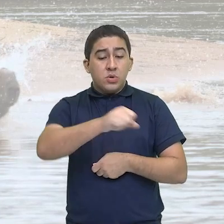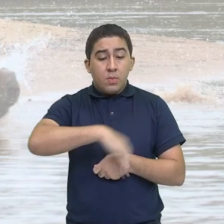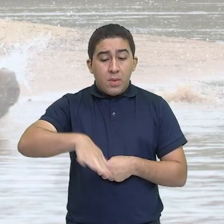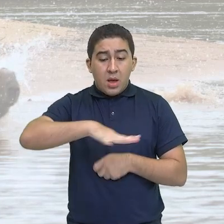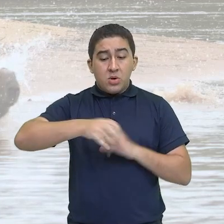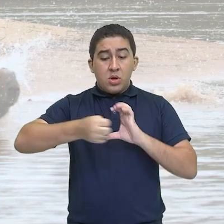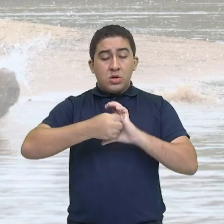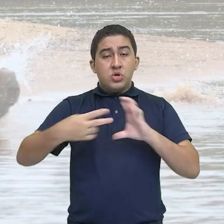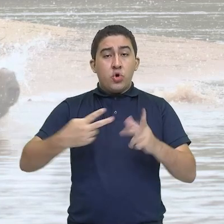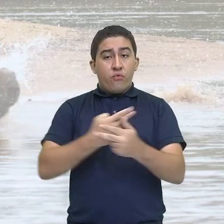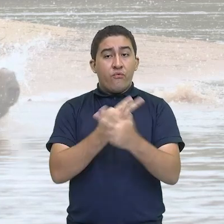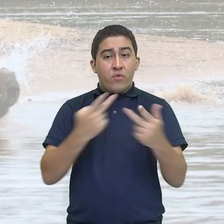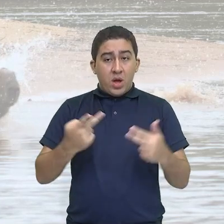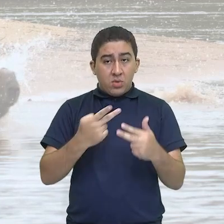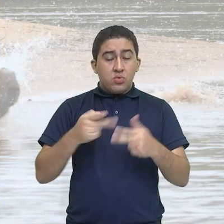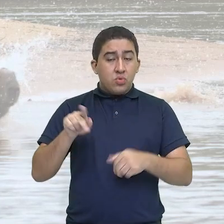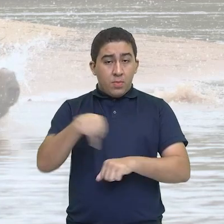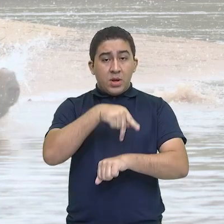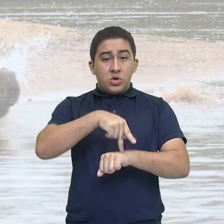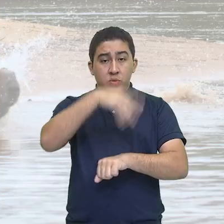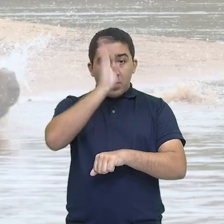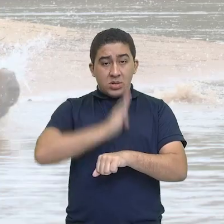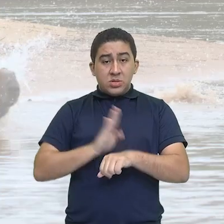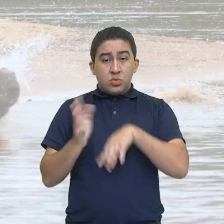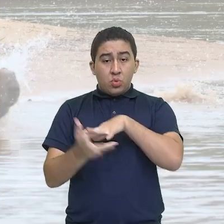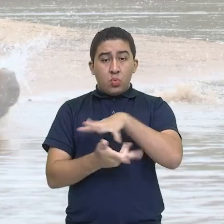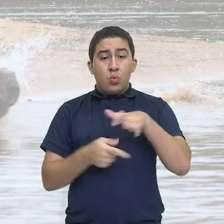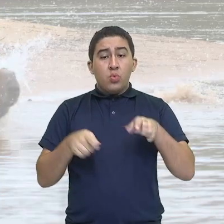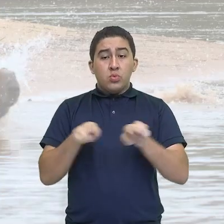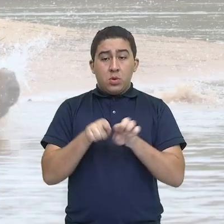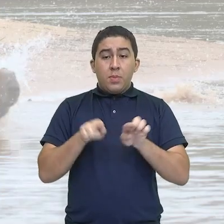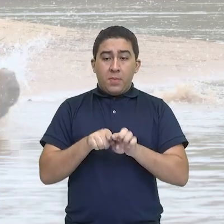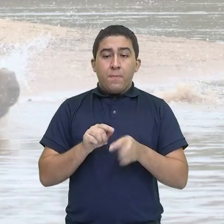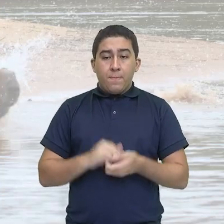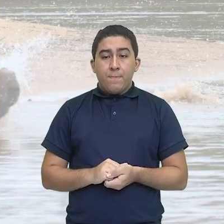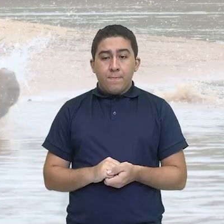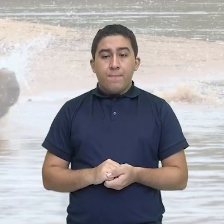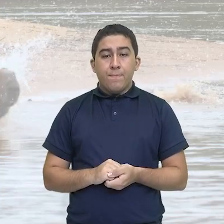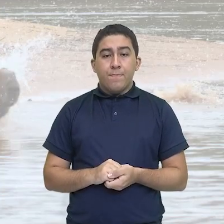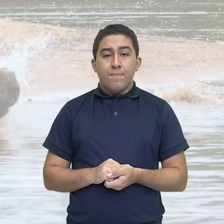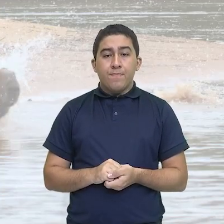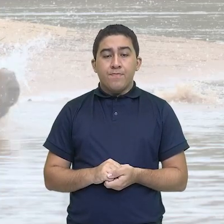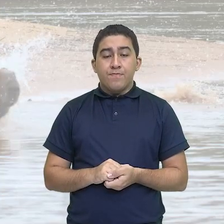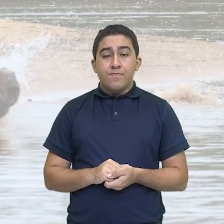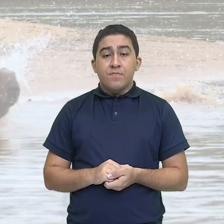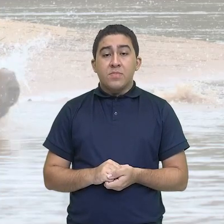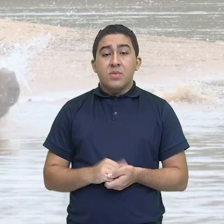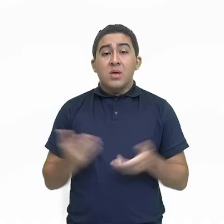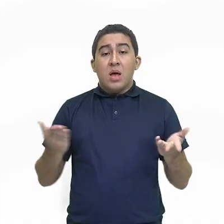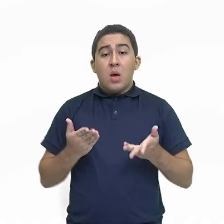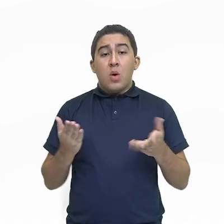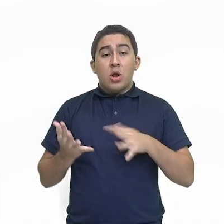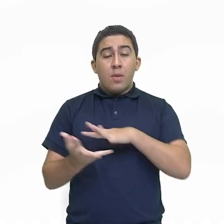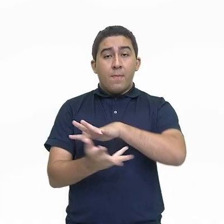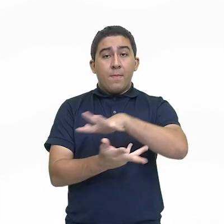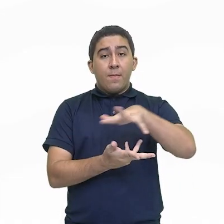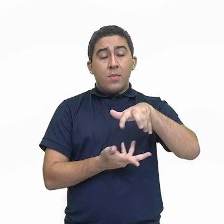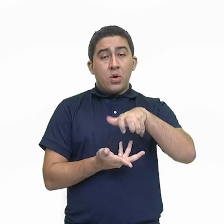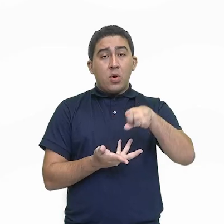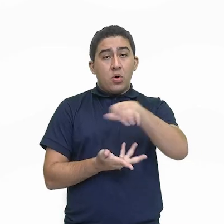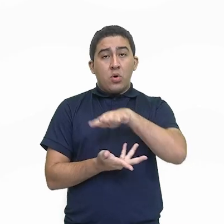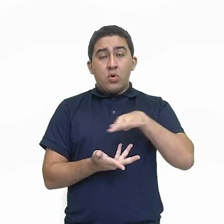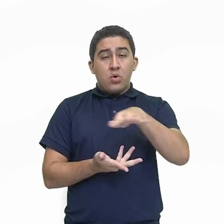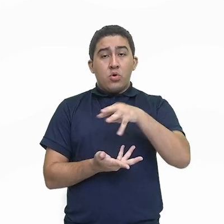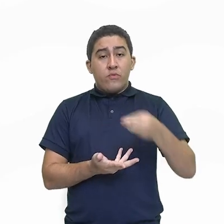os vários biomas no Brasil e os biomas mundiais também. Vamos falar agora sobre biosfera.